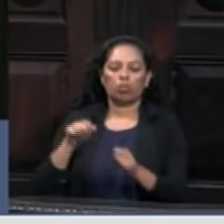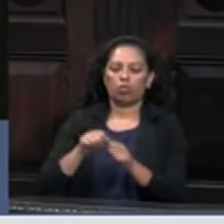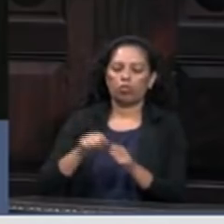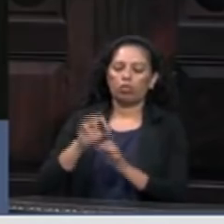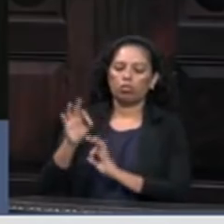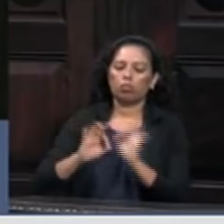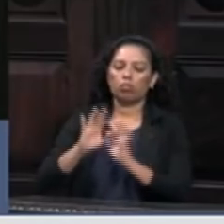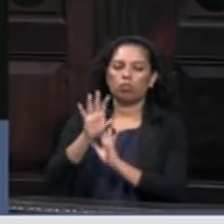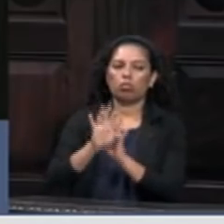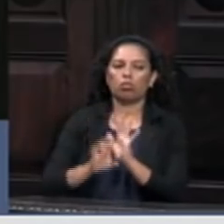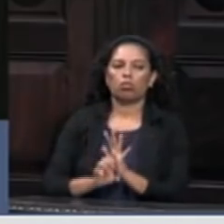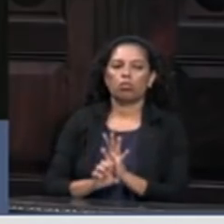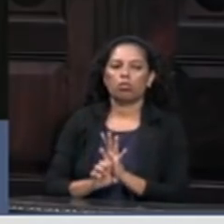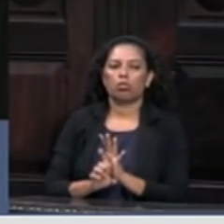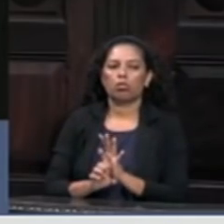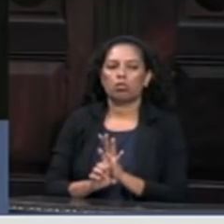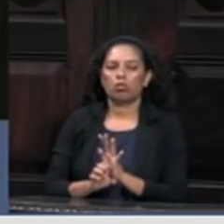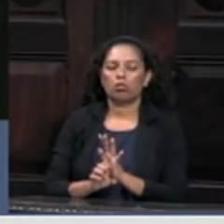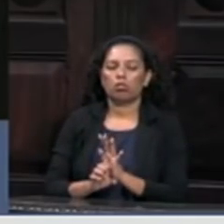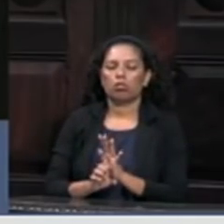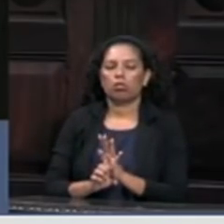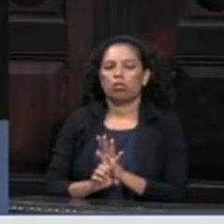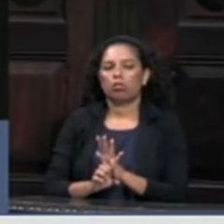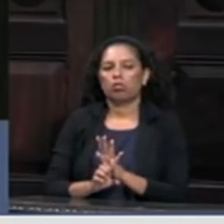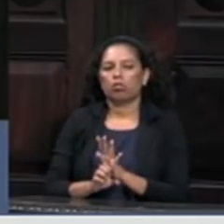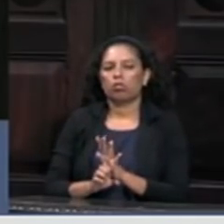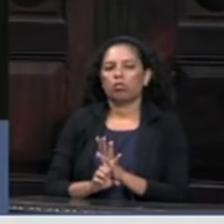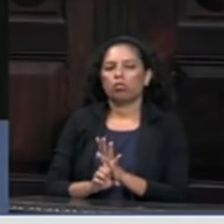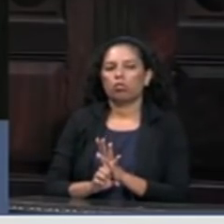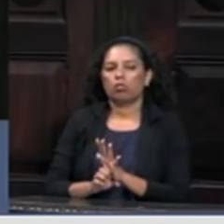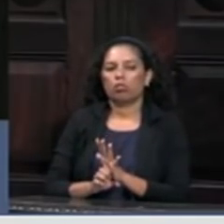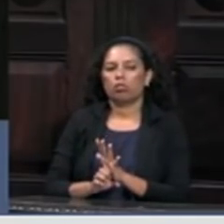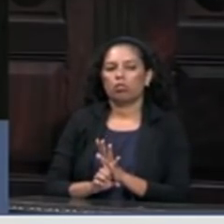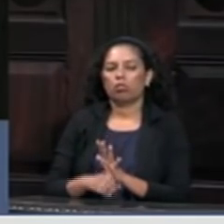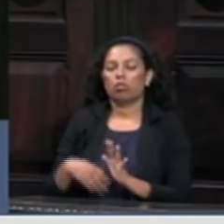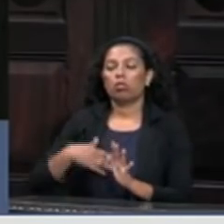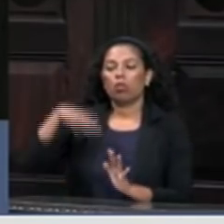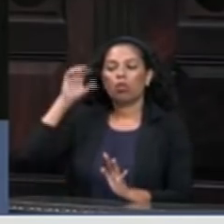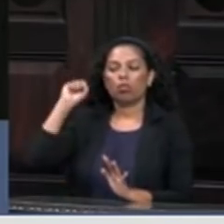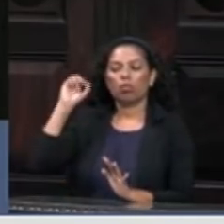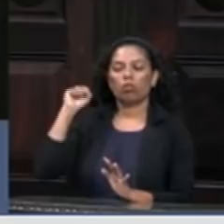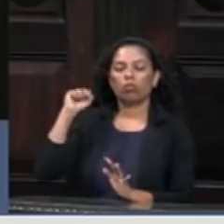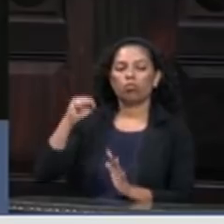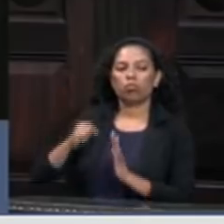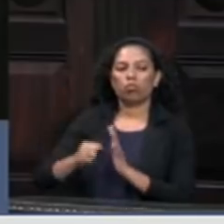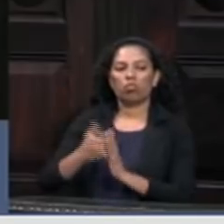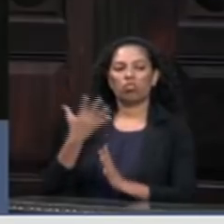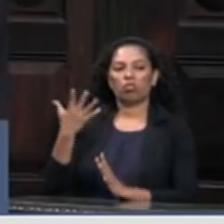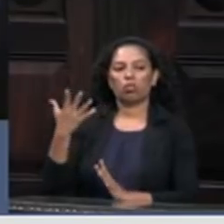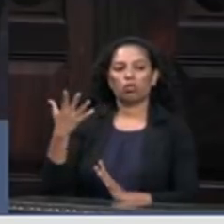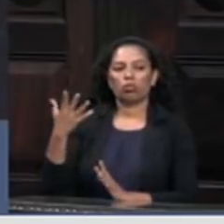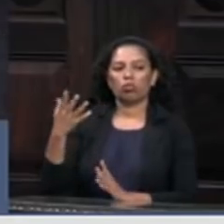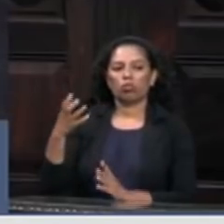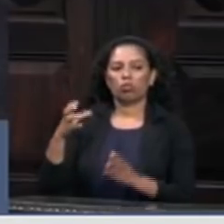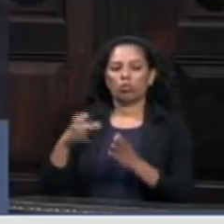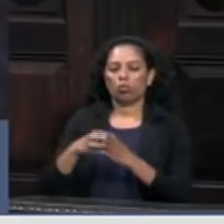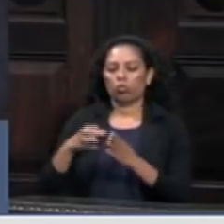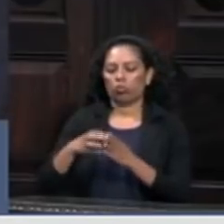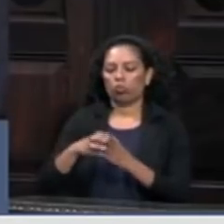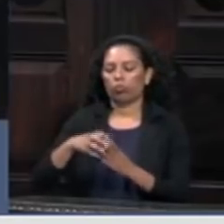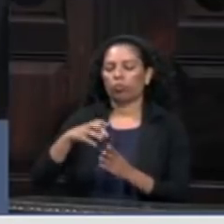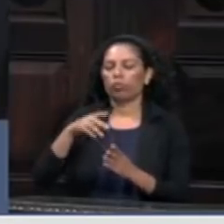emenda à lei orçamentária, e já o fiz muitas vezes, com apoio da bancada do